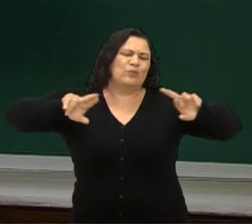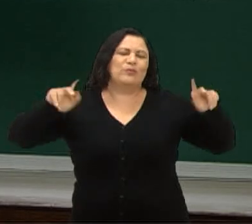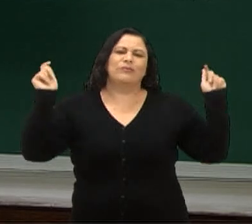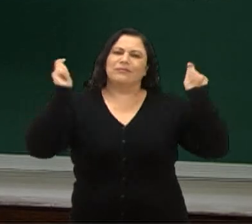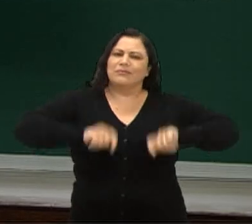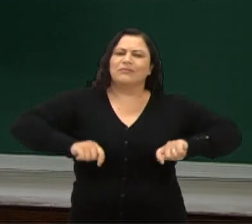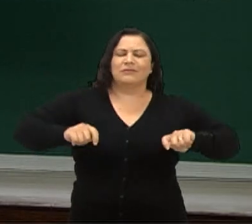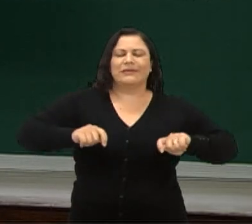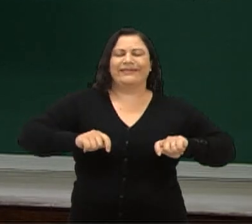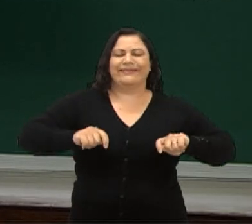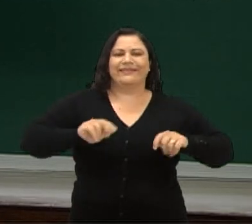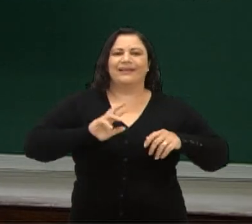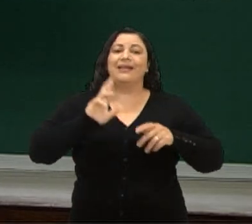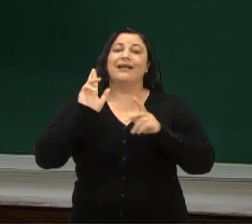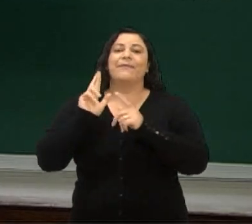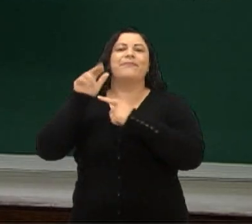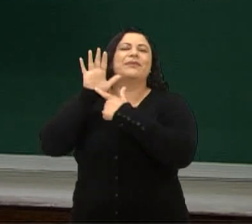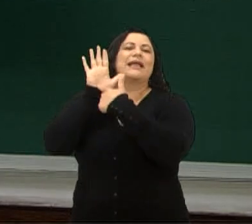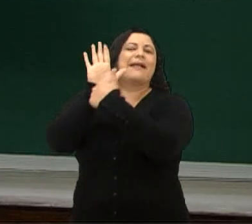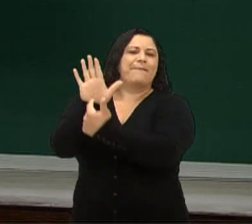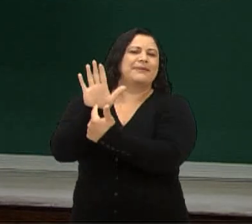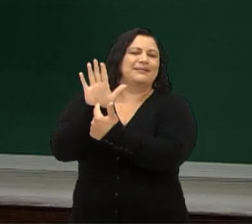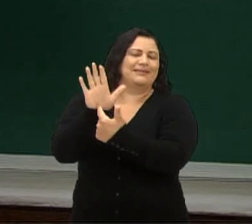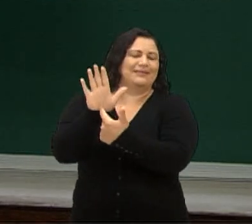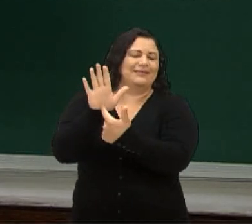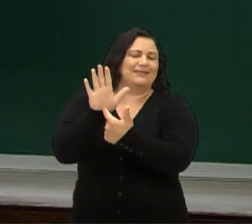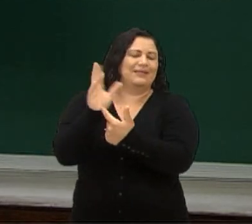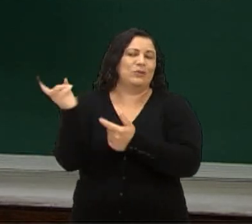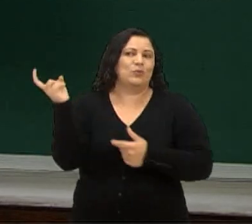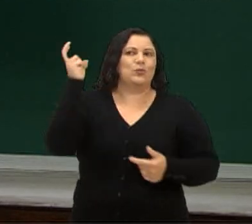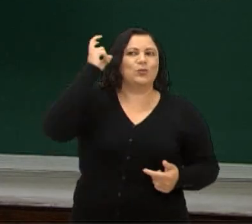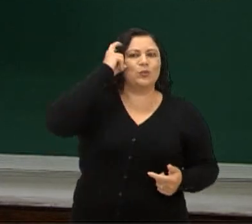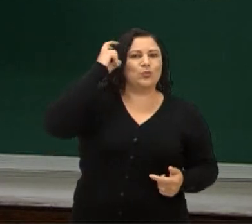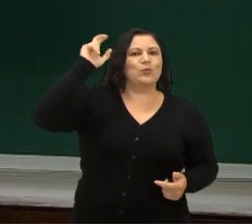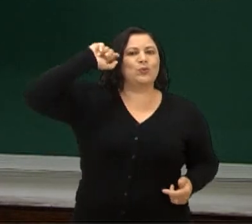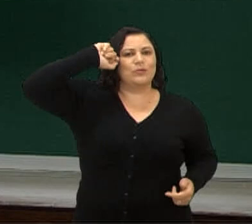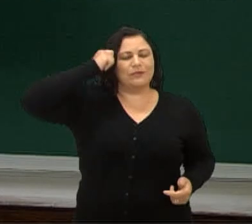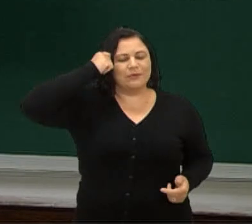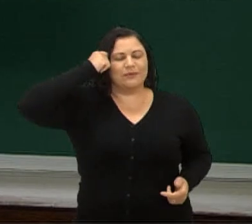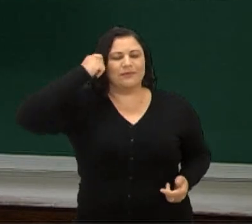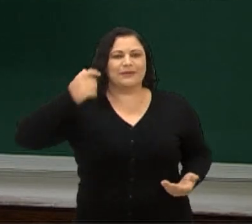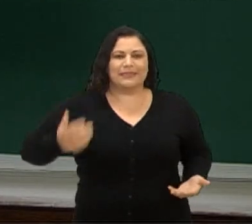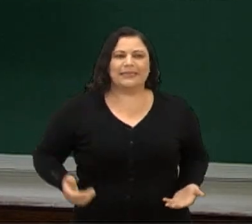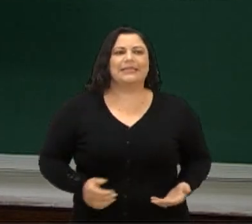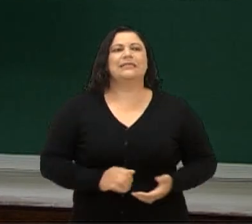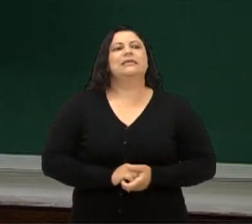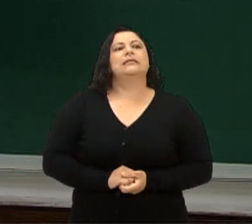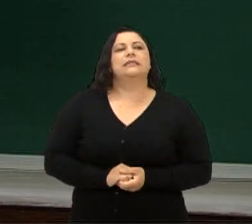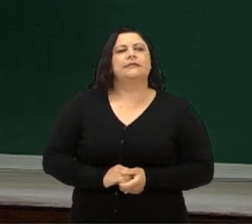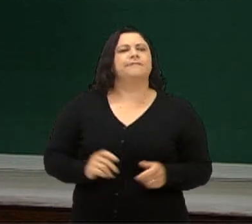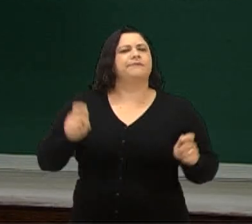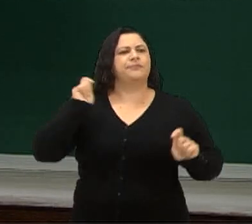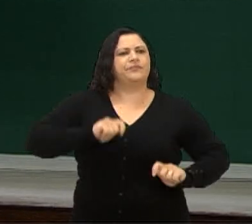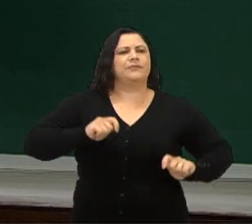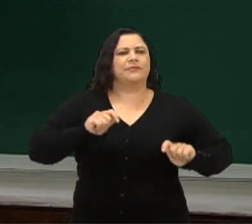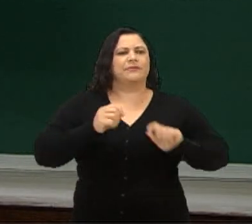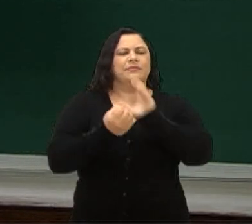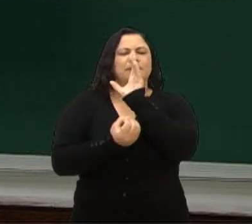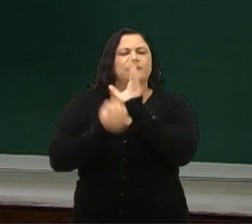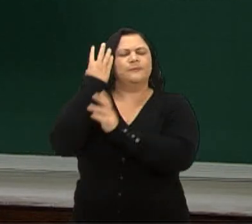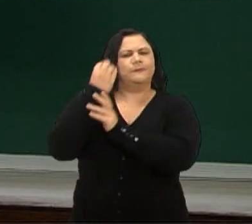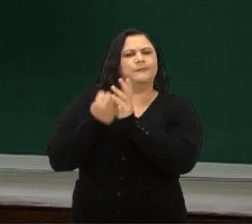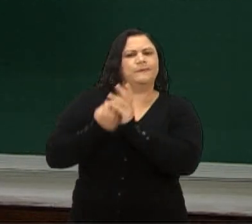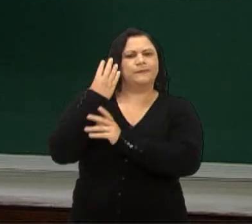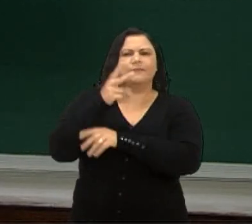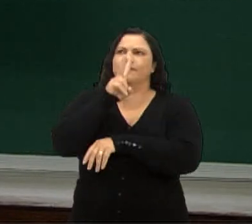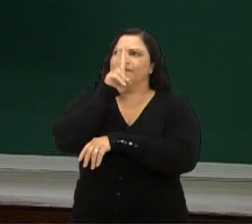tudo representatividade da cultura africana. Que legal isso, né? Então, a expressão força dos tambores africanos produz o efeito de mostrar a força